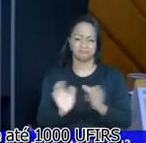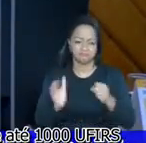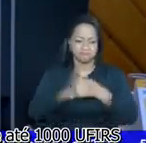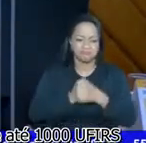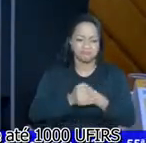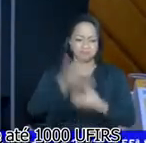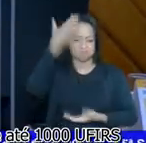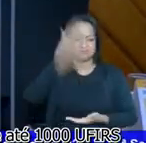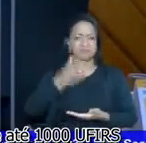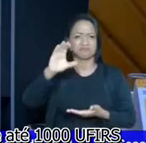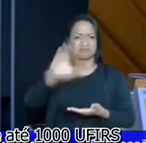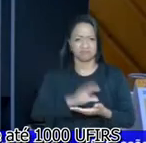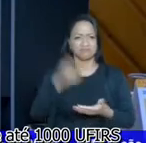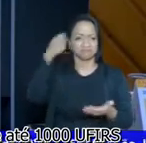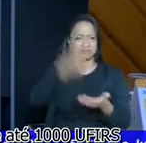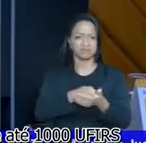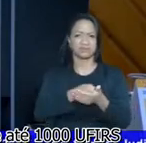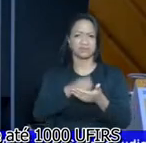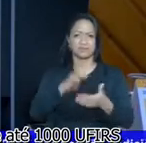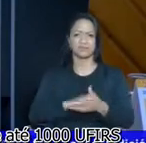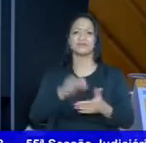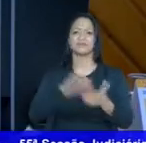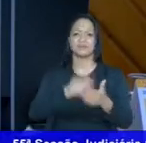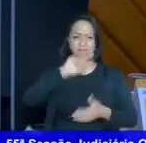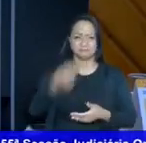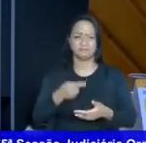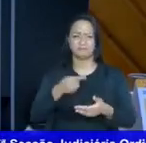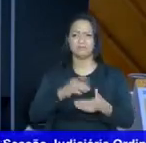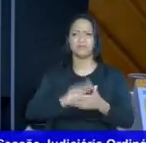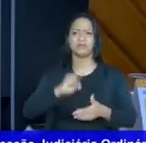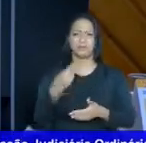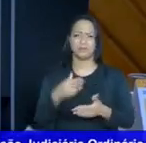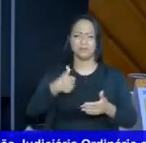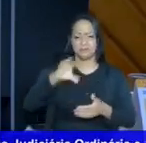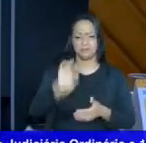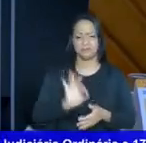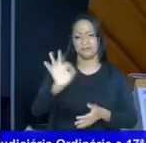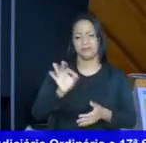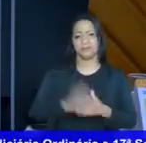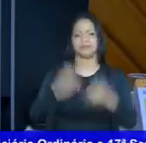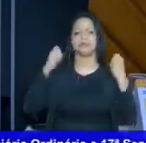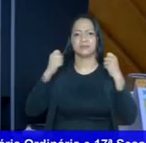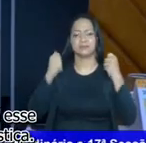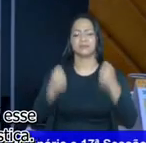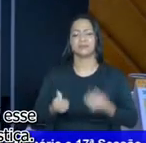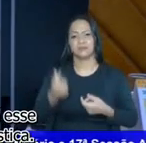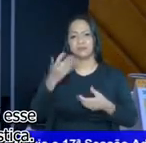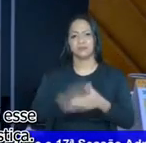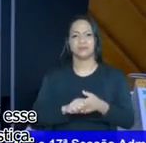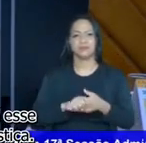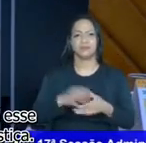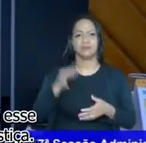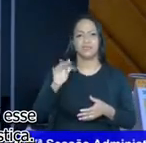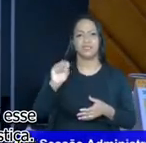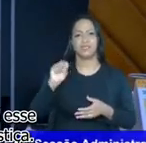na comprovação da efetivo gasto de até 1.000 FIRs ou de até 10% do valor da campanha, isso o TSE